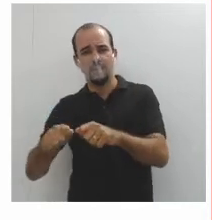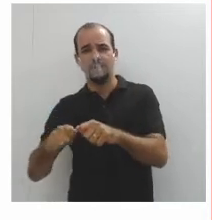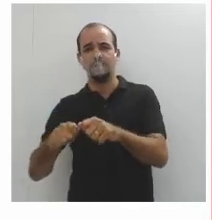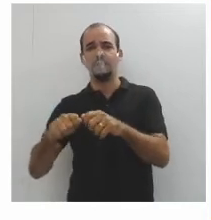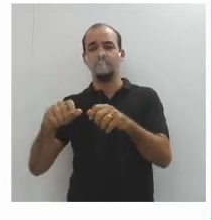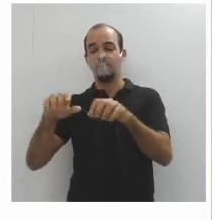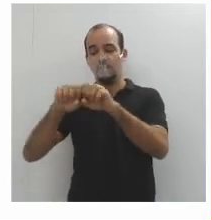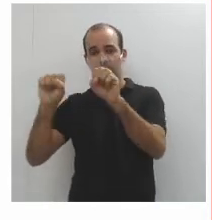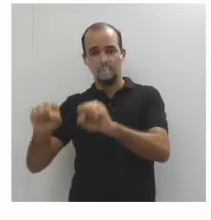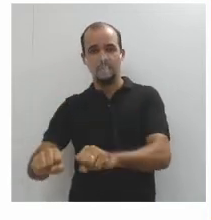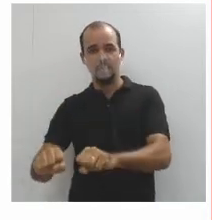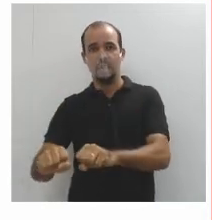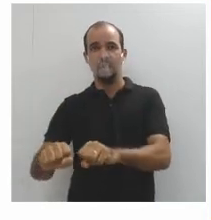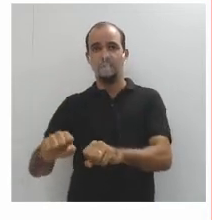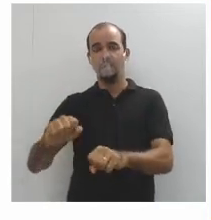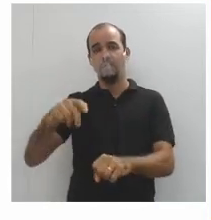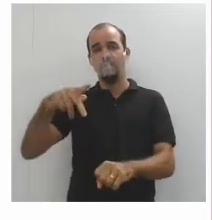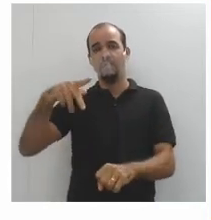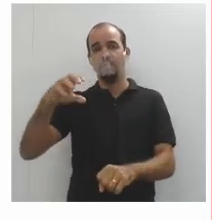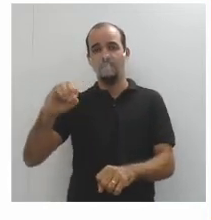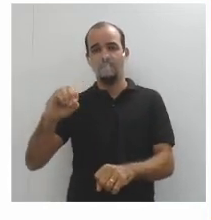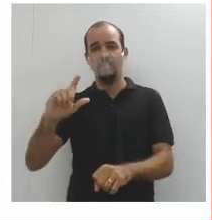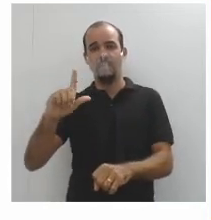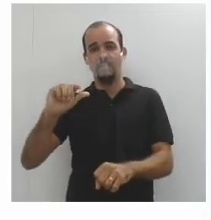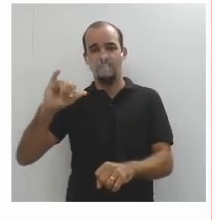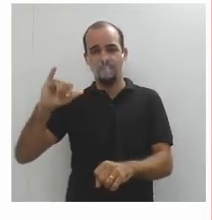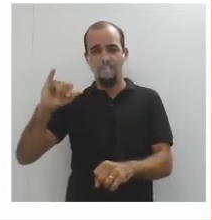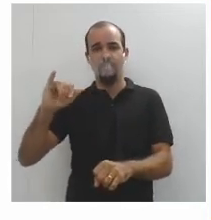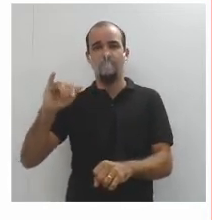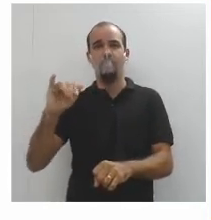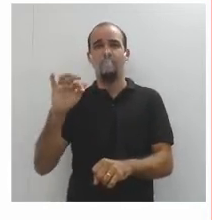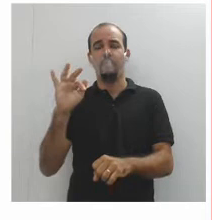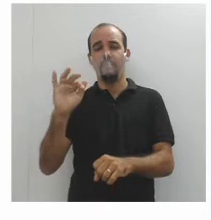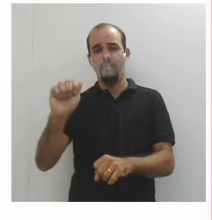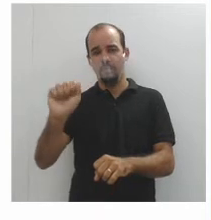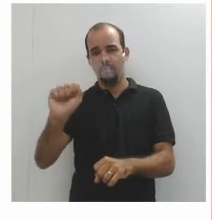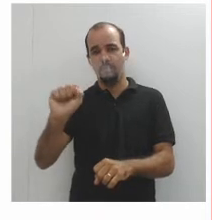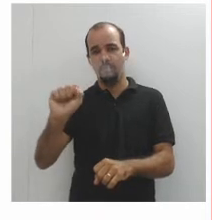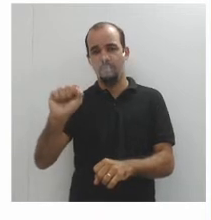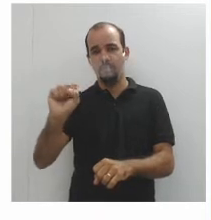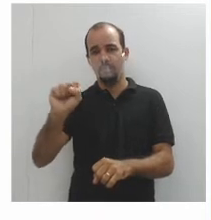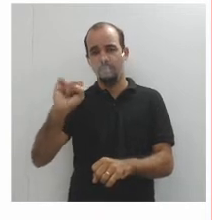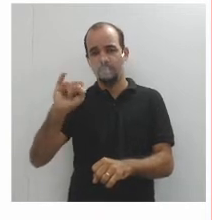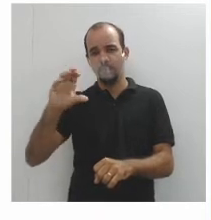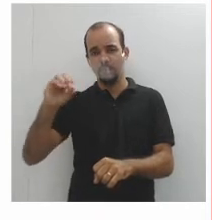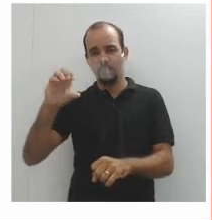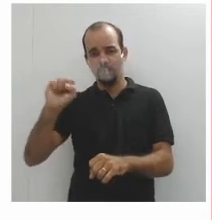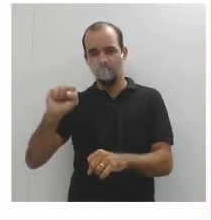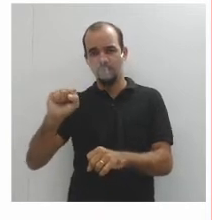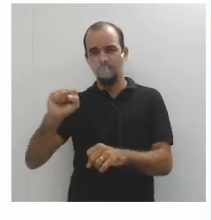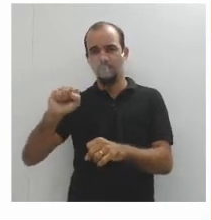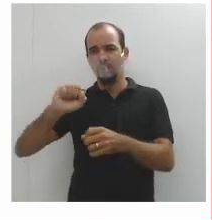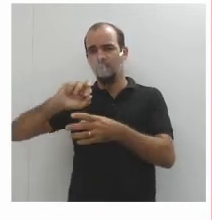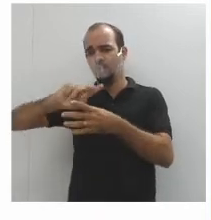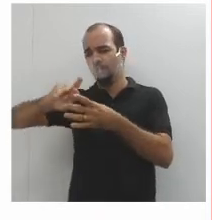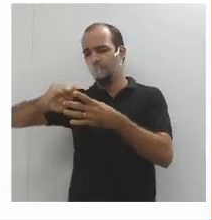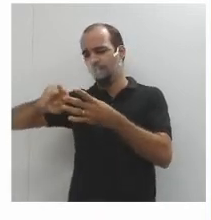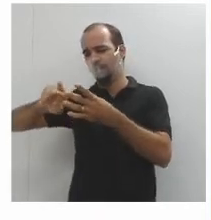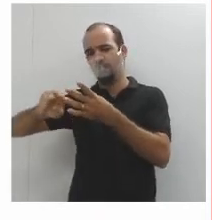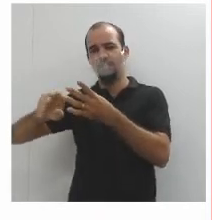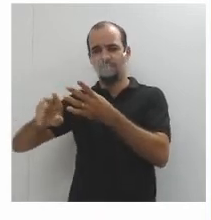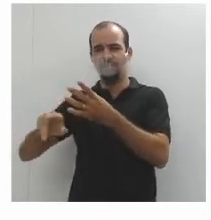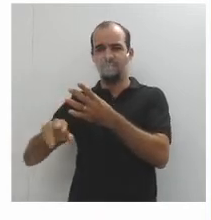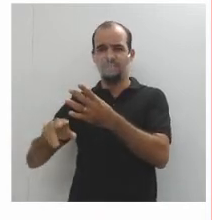de heterogêneos. Ou seja, gente, se eu tenho um sistema monofásico, eu apresento apenas uma